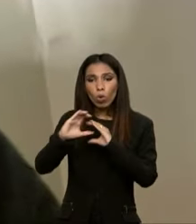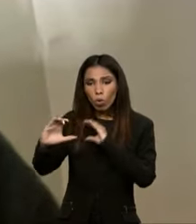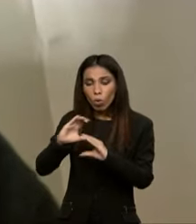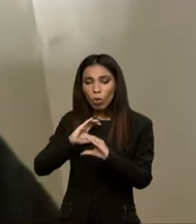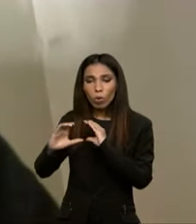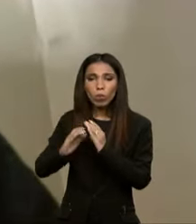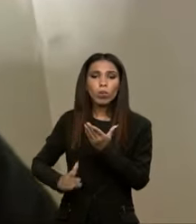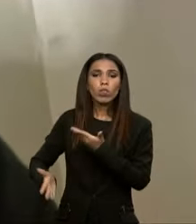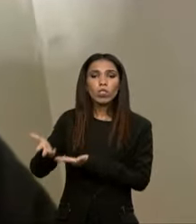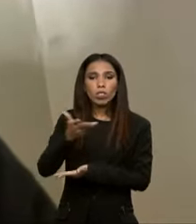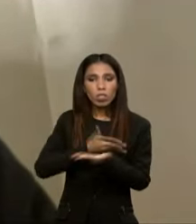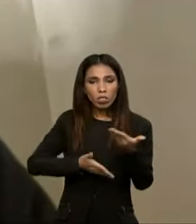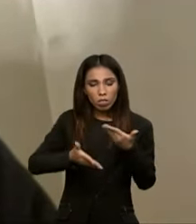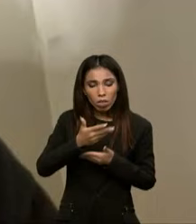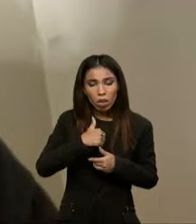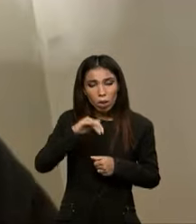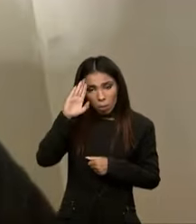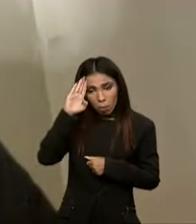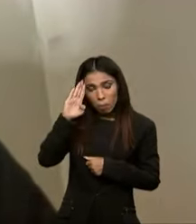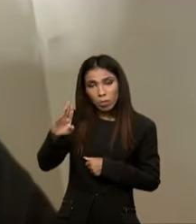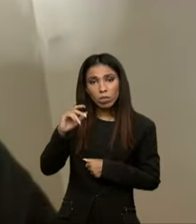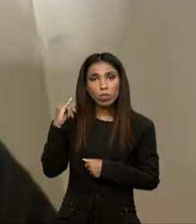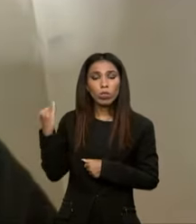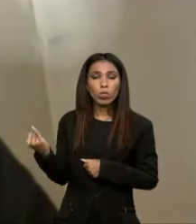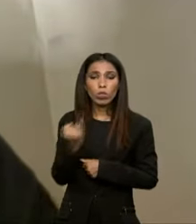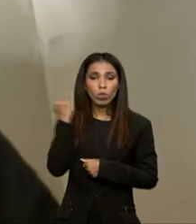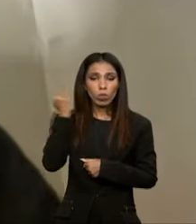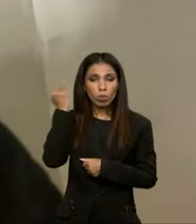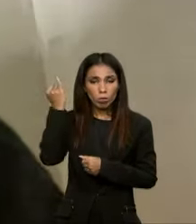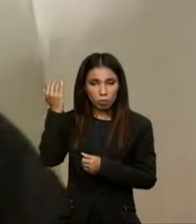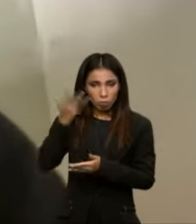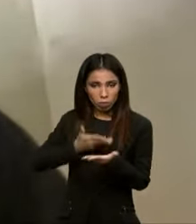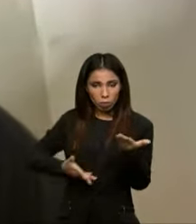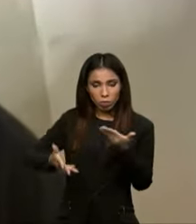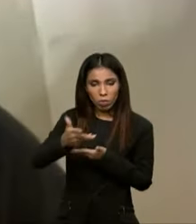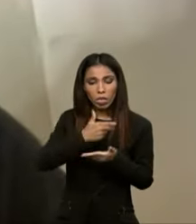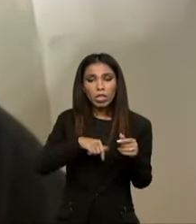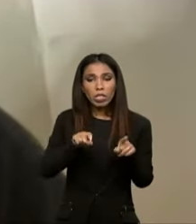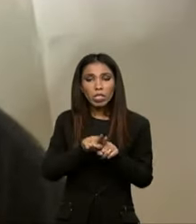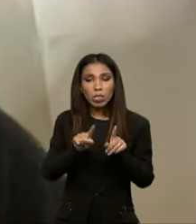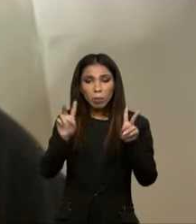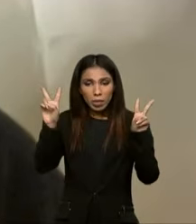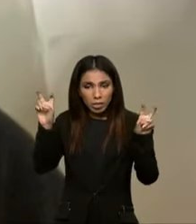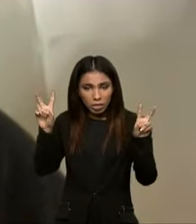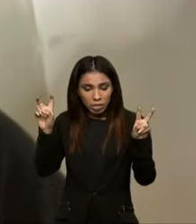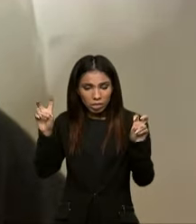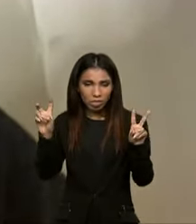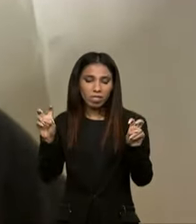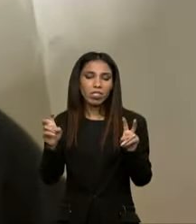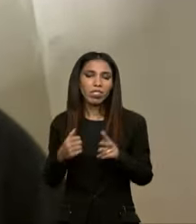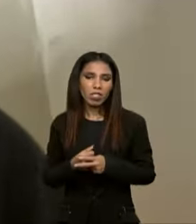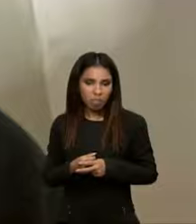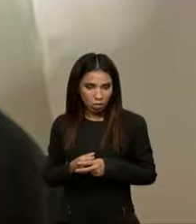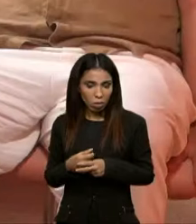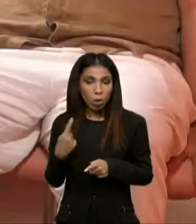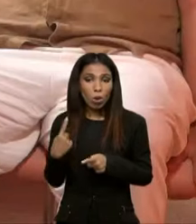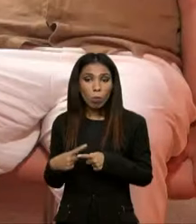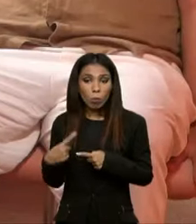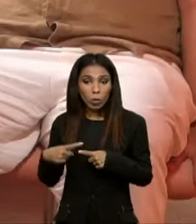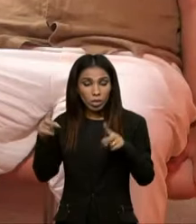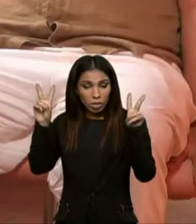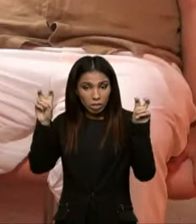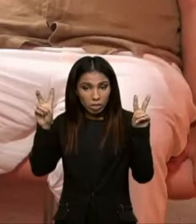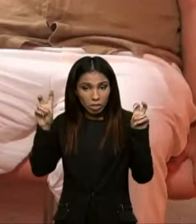trocar, e principalmente a importância da circulação com a temática do espetáculo, né? Porque é uma temática,